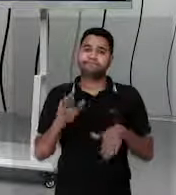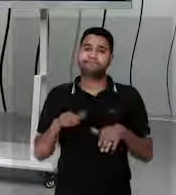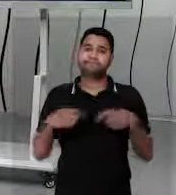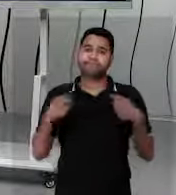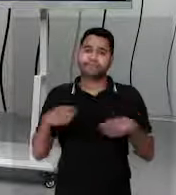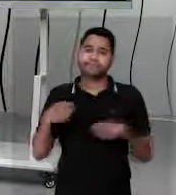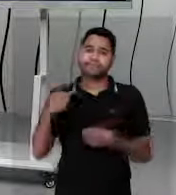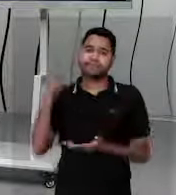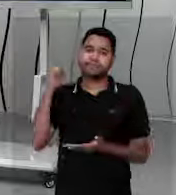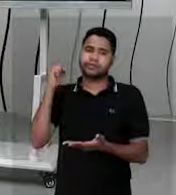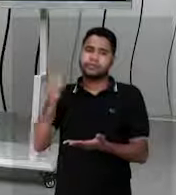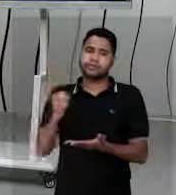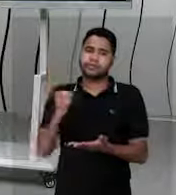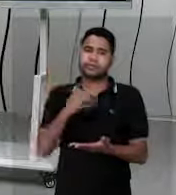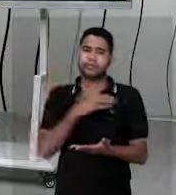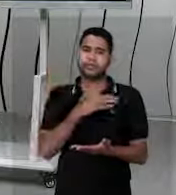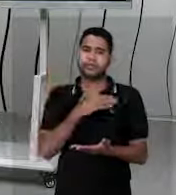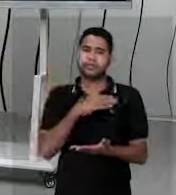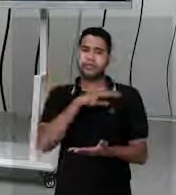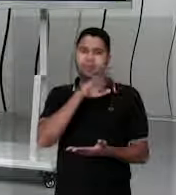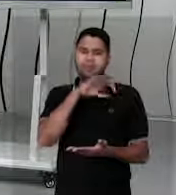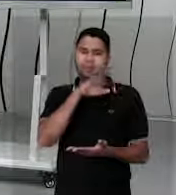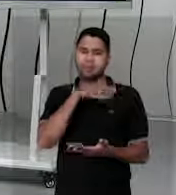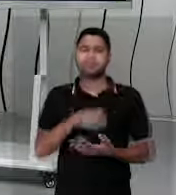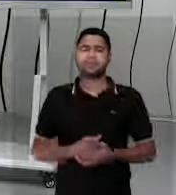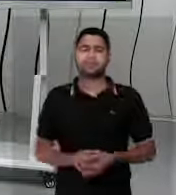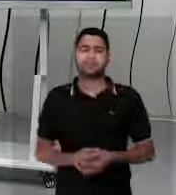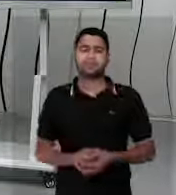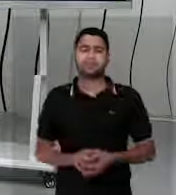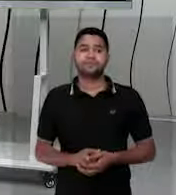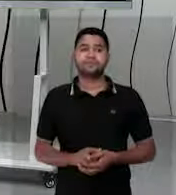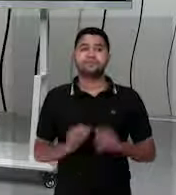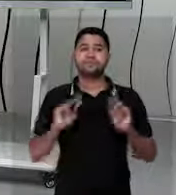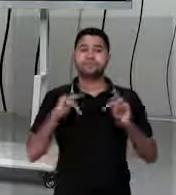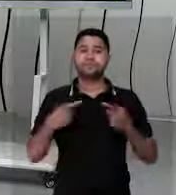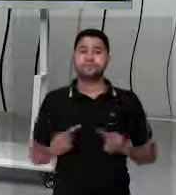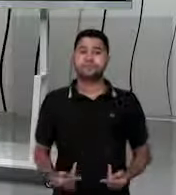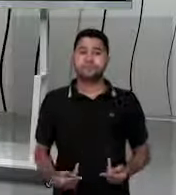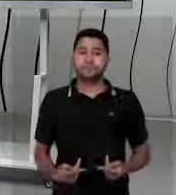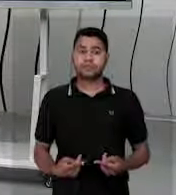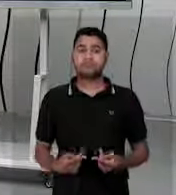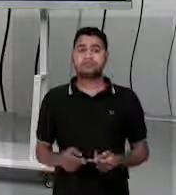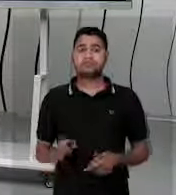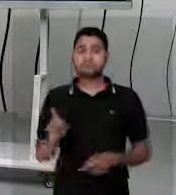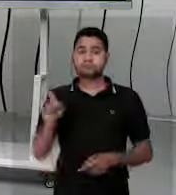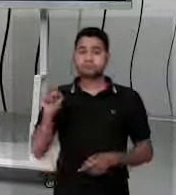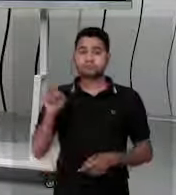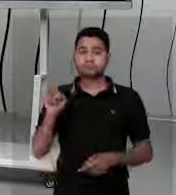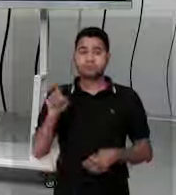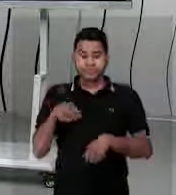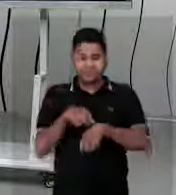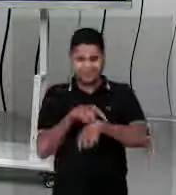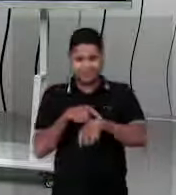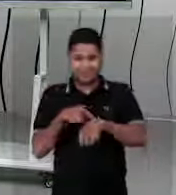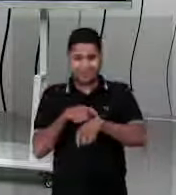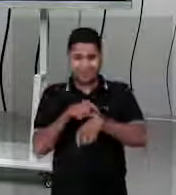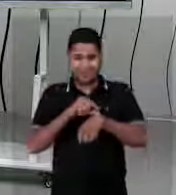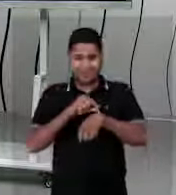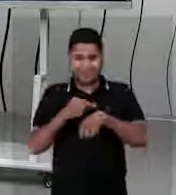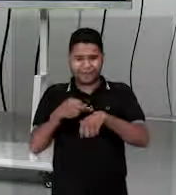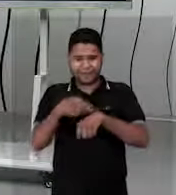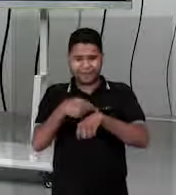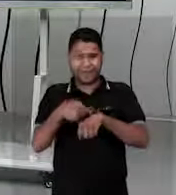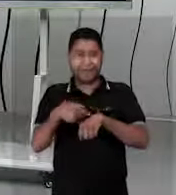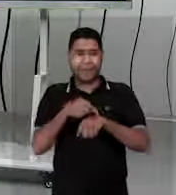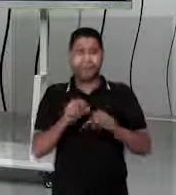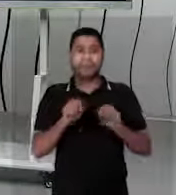que sacrificar o animal. Bom, já no ser humano, as lesões cutâneas podem ser não somente essas